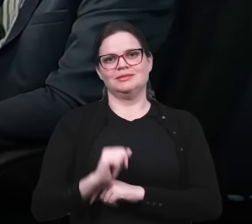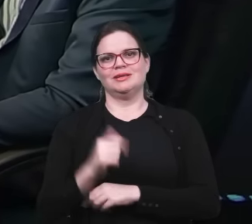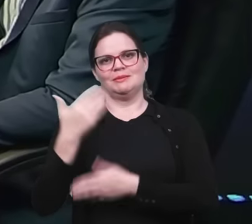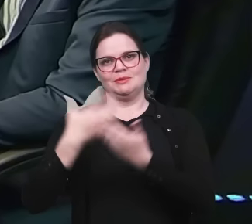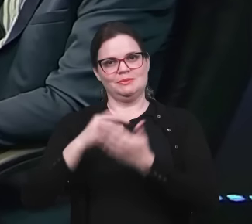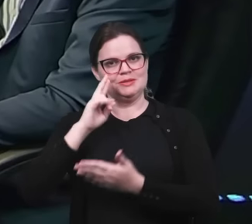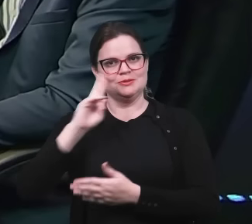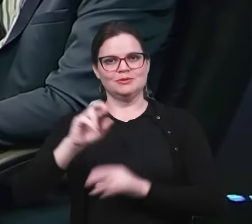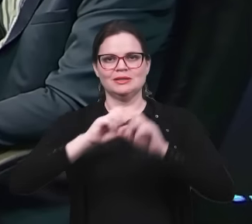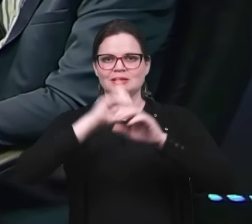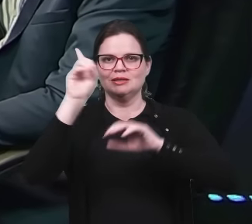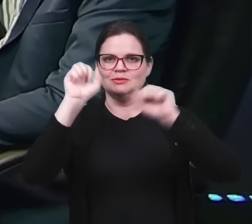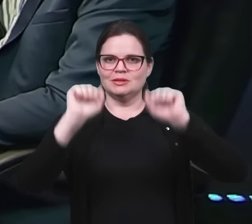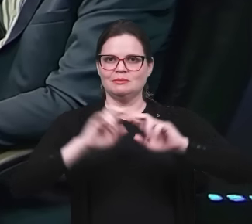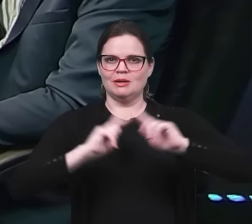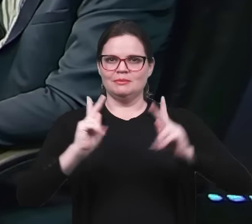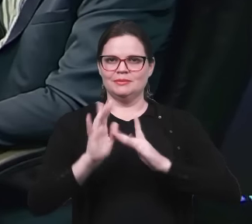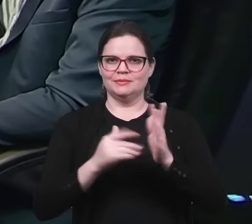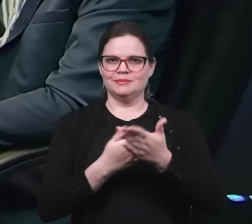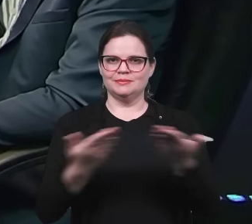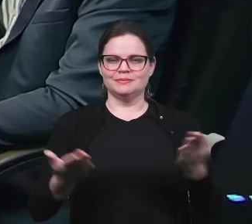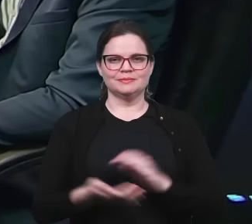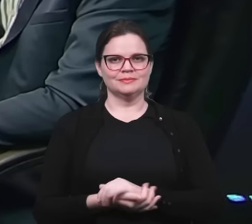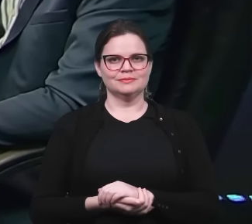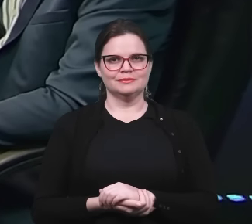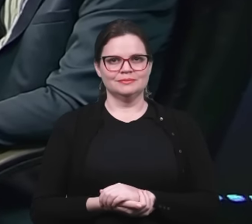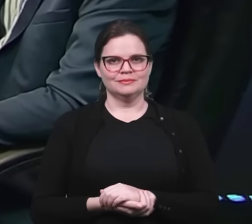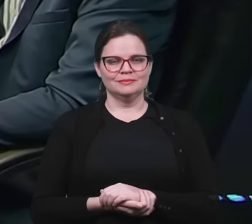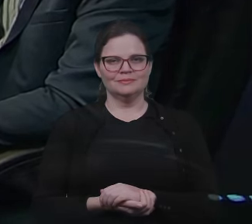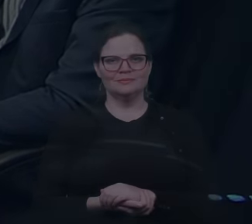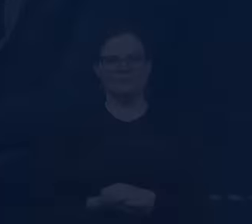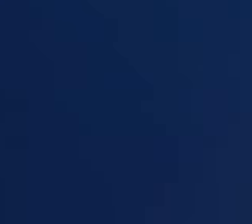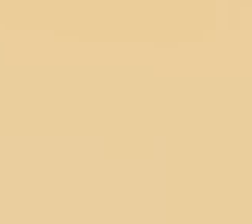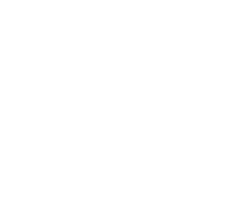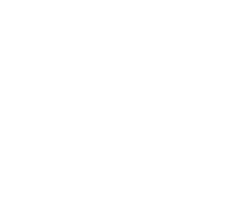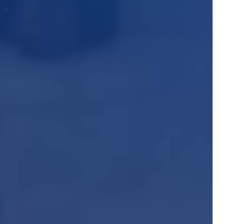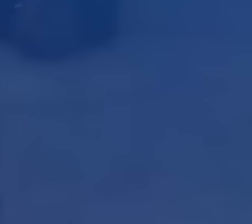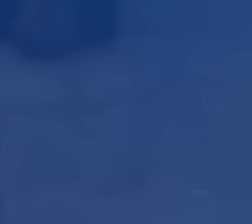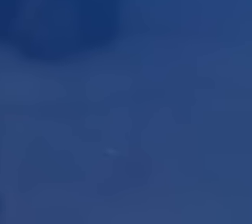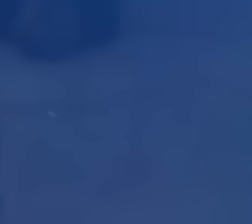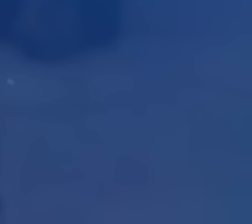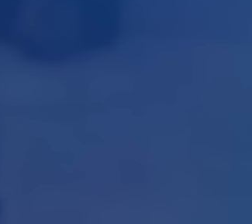a sua presença maravilhosa. Que Deus abençoe a todos. A paz do Senhor Jesus. Amém. Amém. Amém.